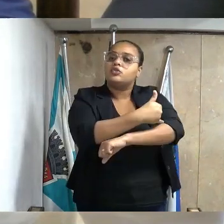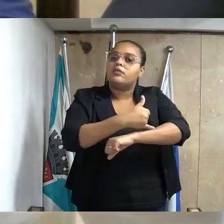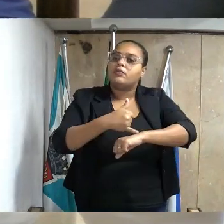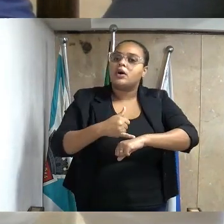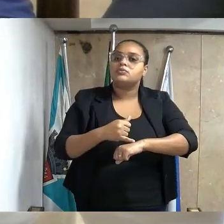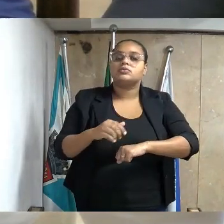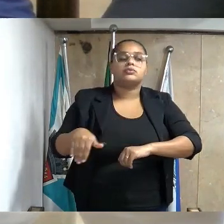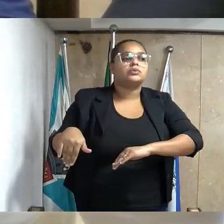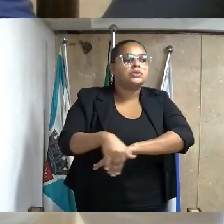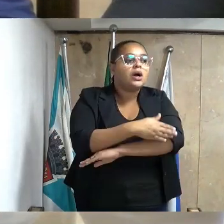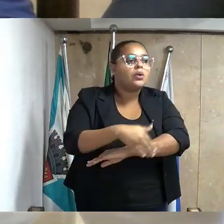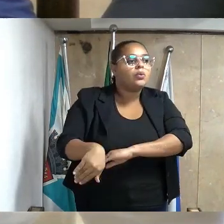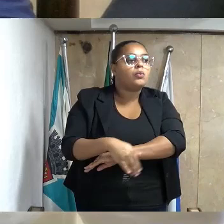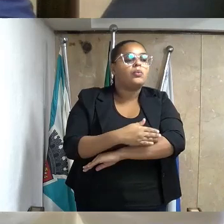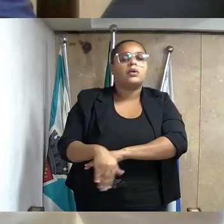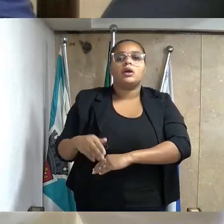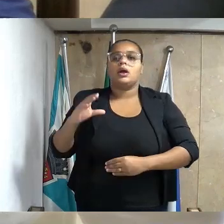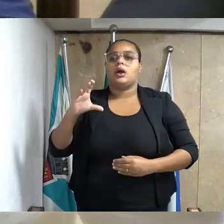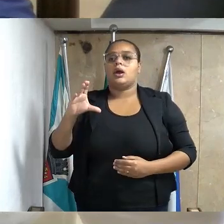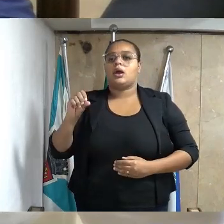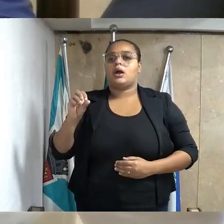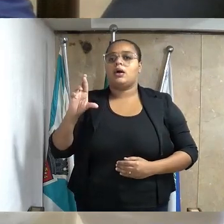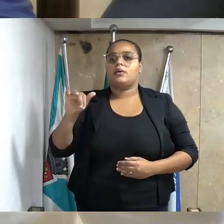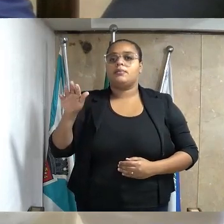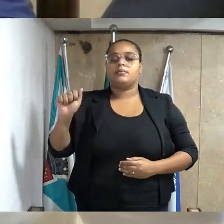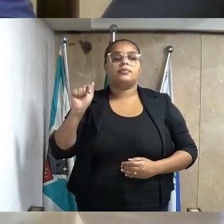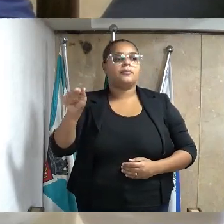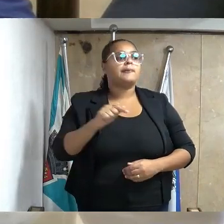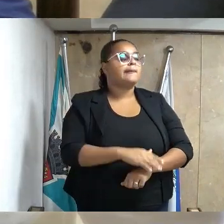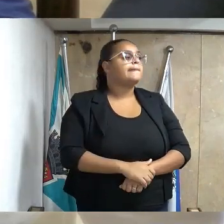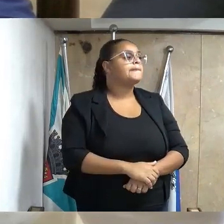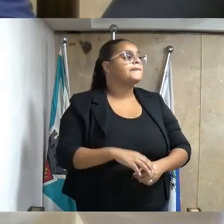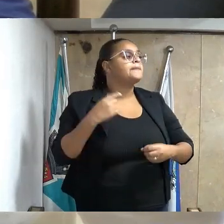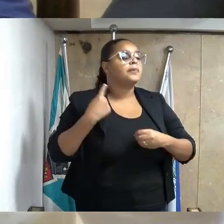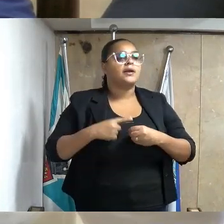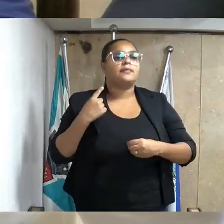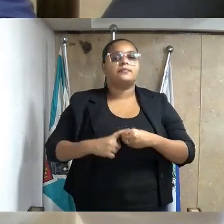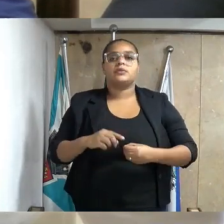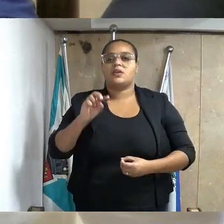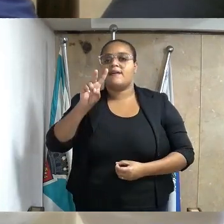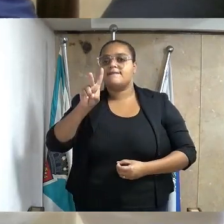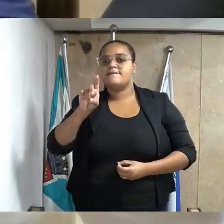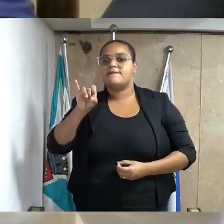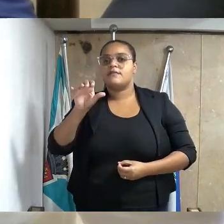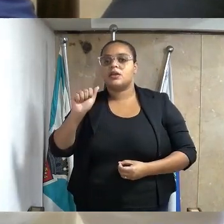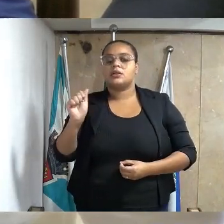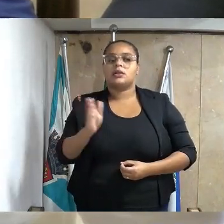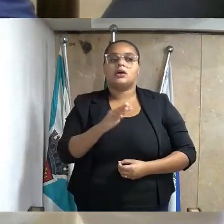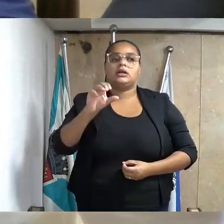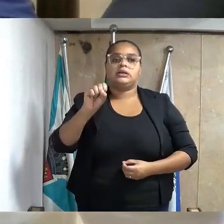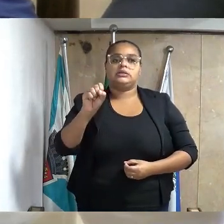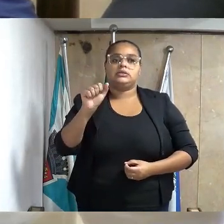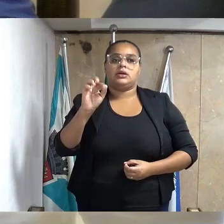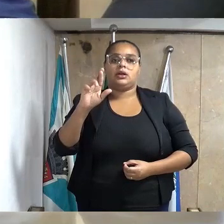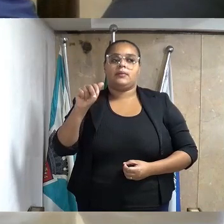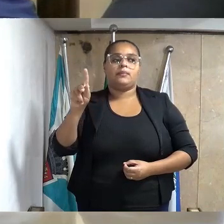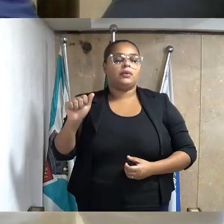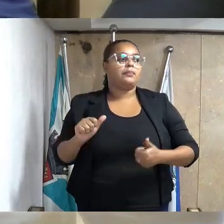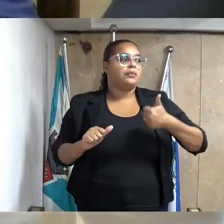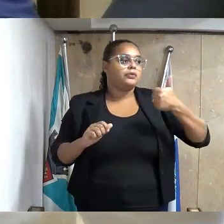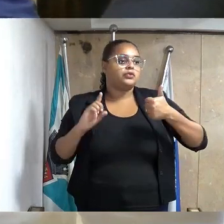extensão da rua Carque Ruger, localizado no bairro Vila Sarapuí, primeiro distrito desse